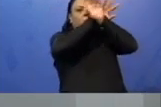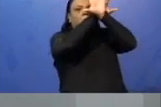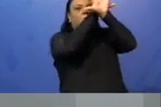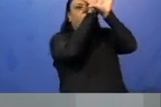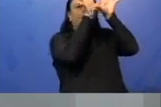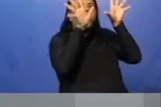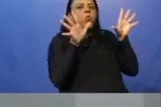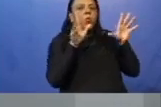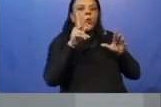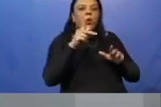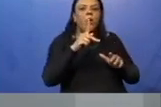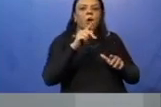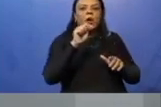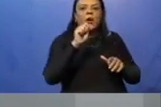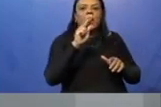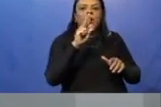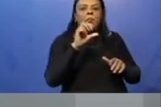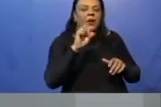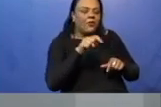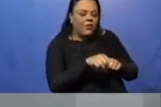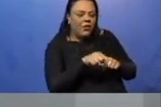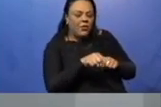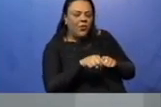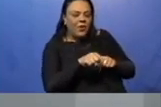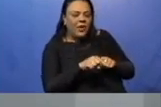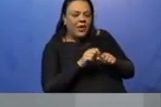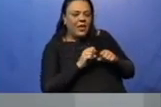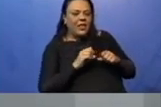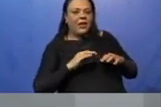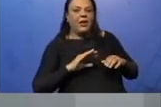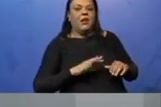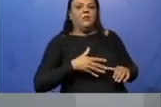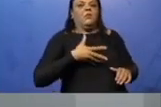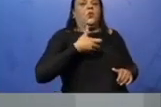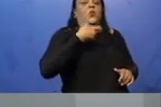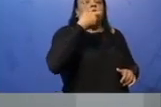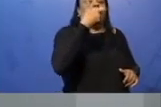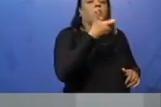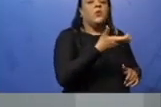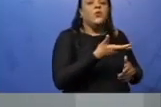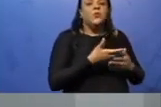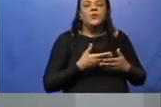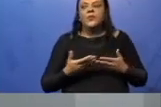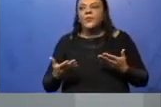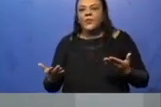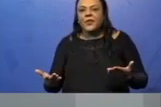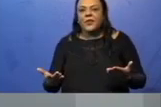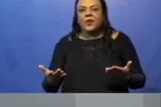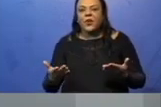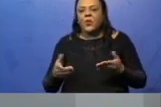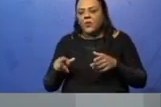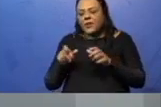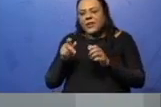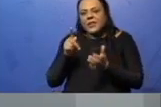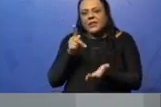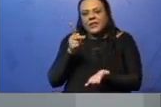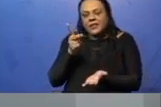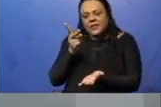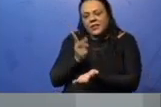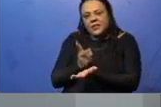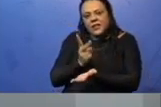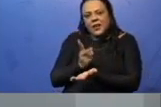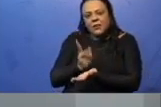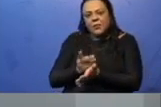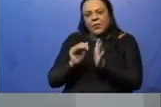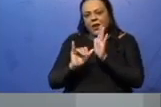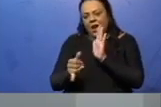tipo. E ele vai trazer um tipo de lição também, tá? Então, ele vai criticar o quê? Os defeitos dos seres humanos. São animais, mas